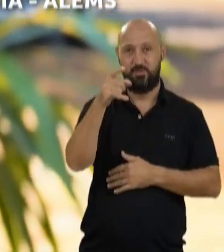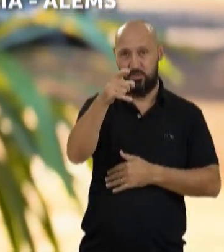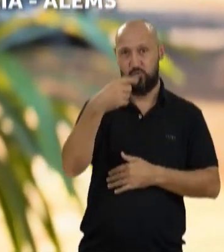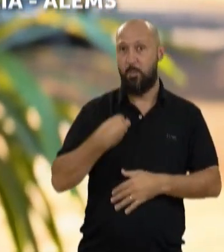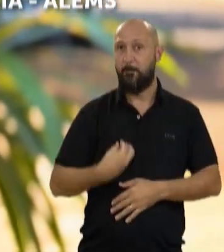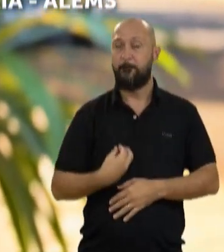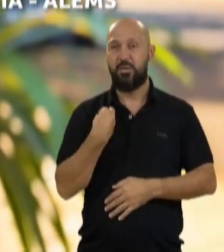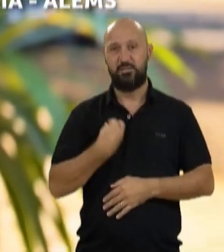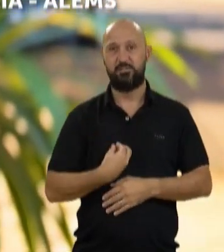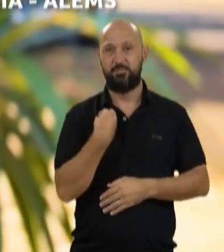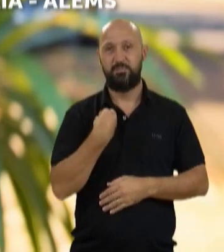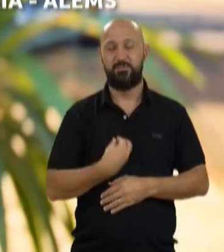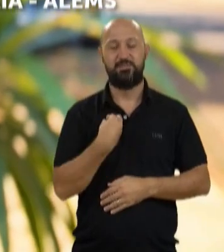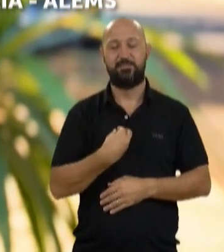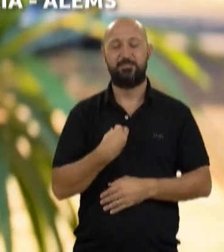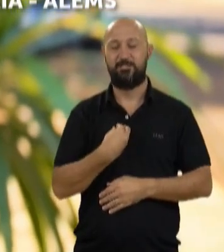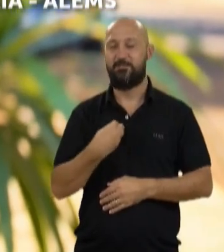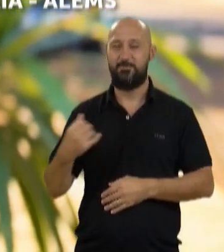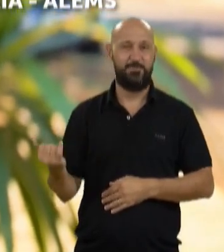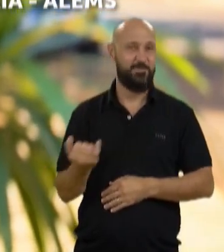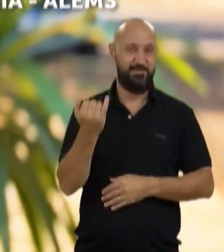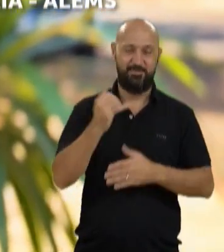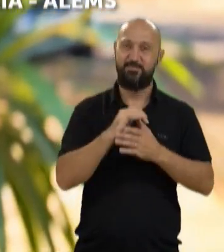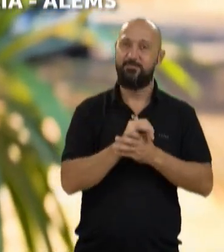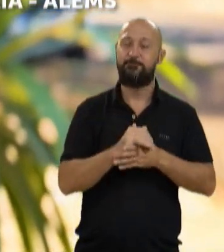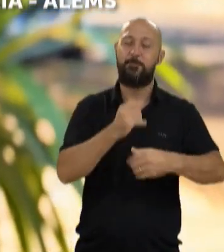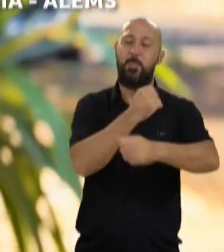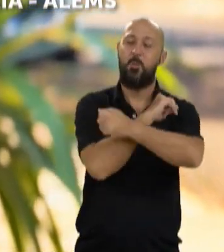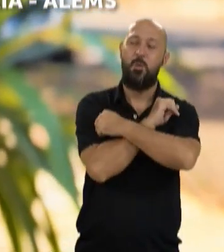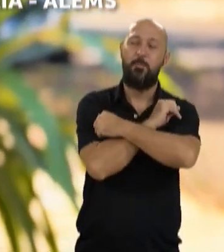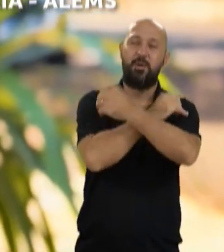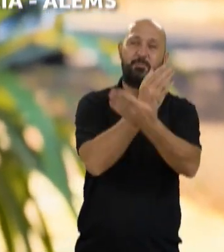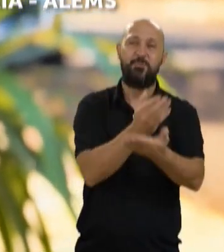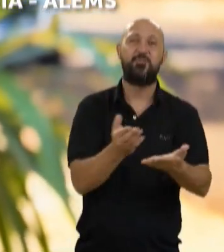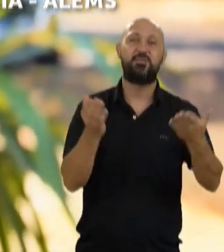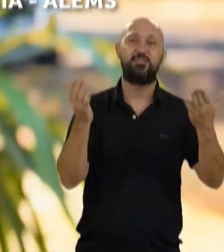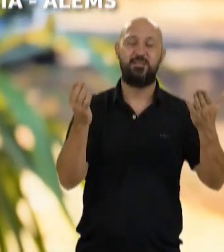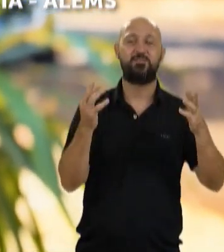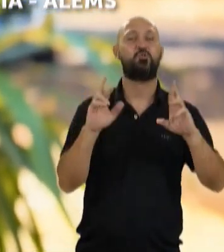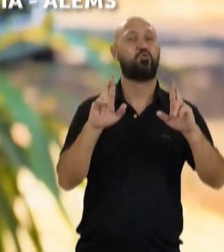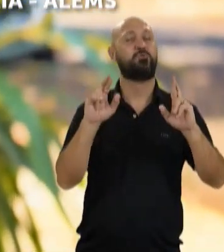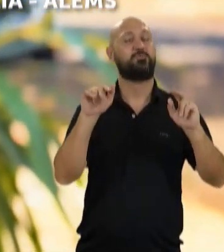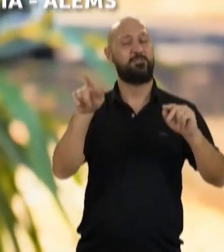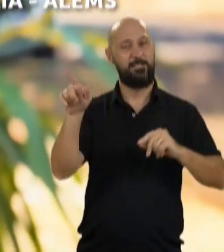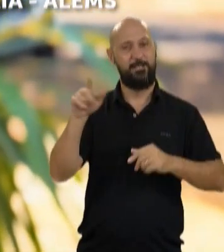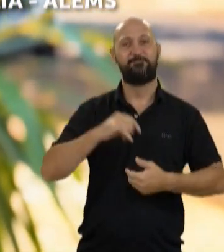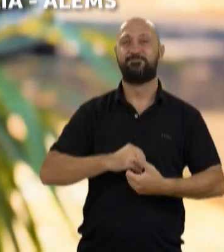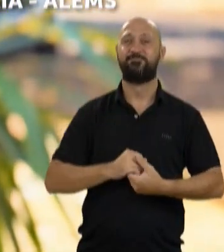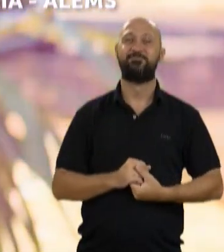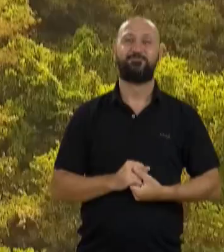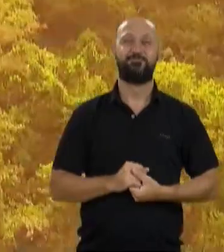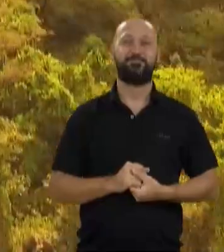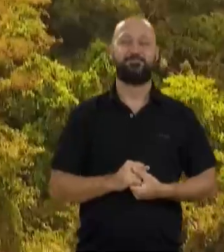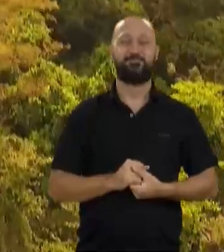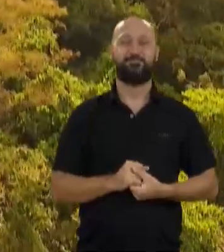importante e a sua participação é fundamental. Um forte abraço a todos, espero você